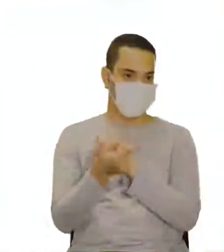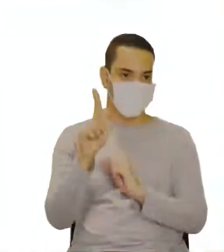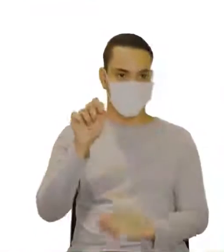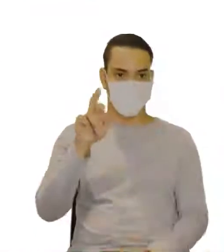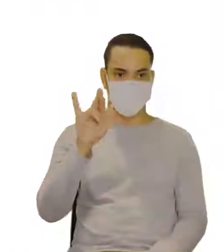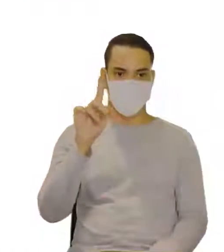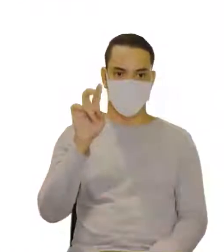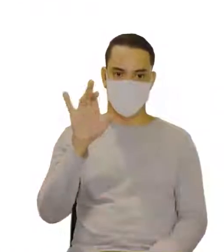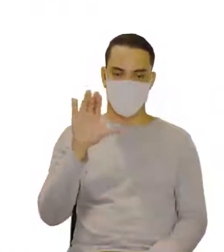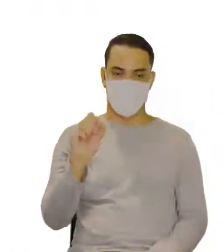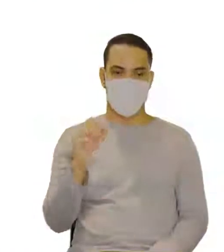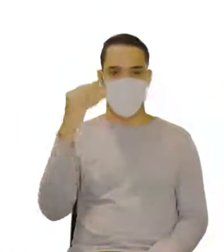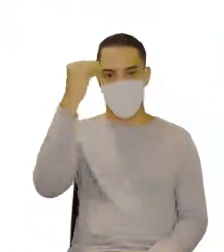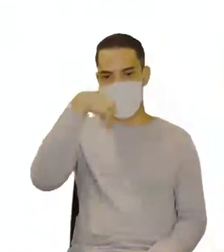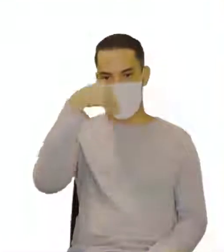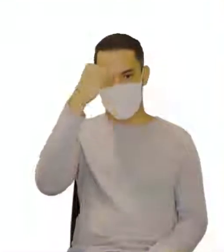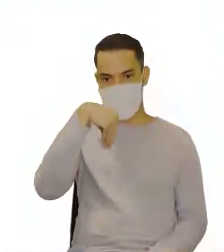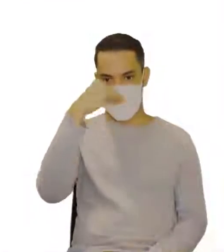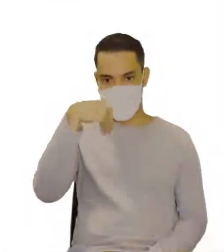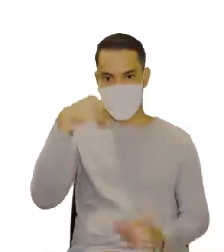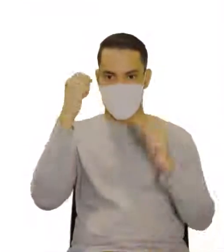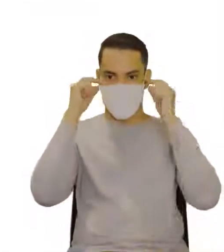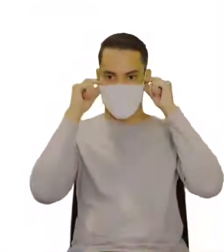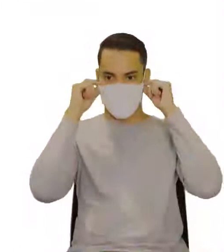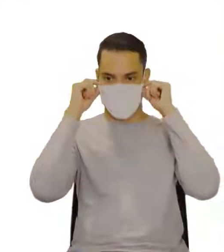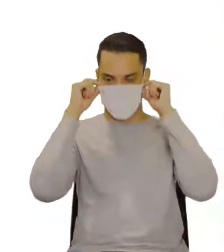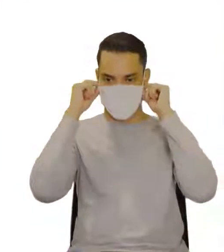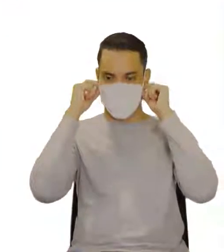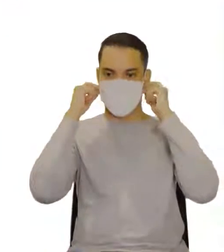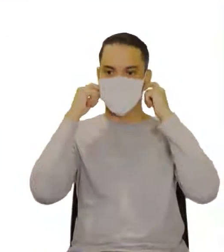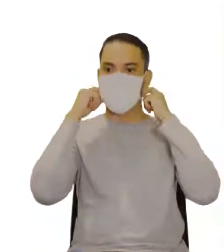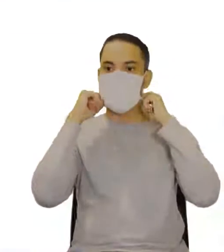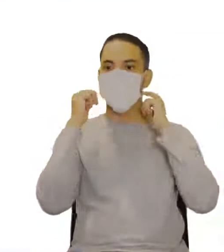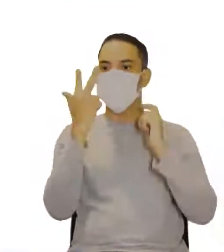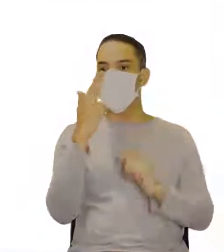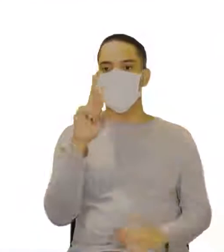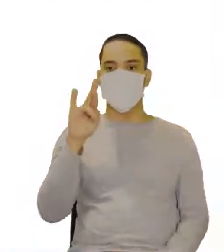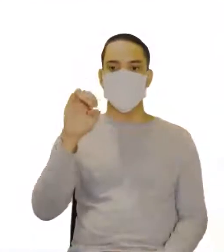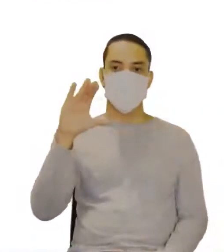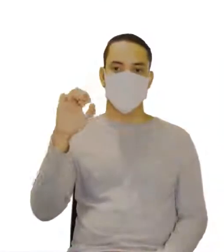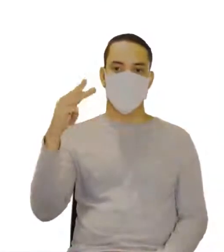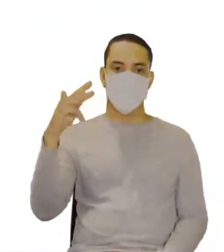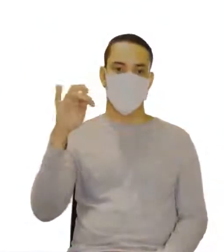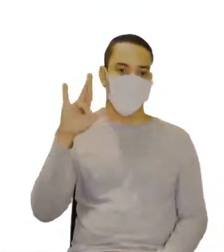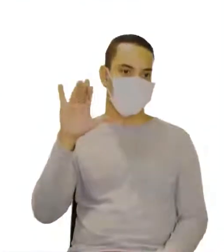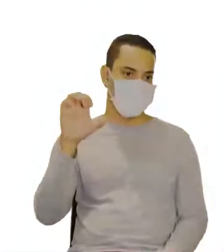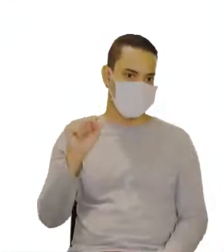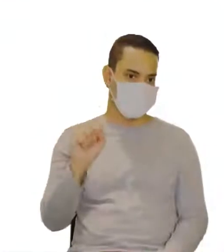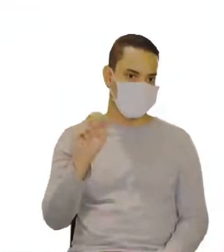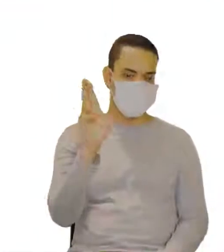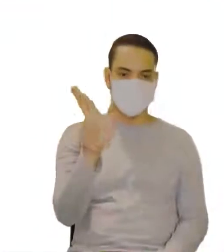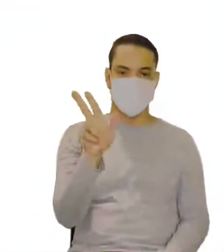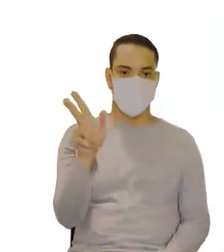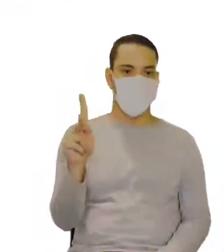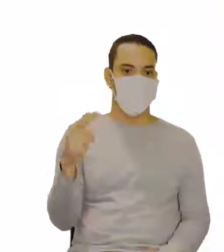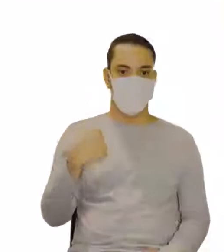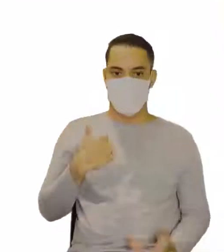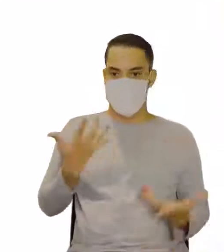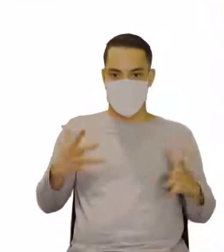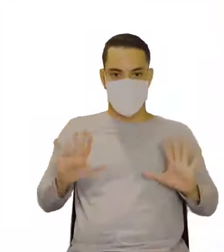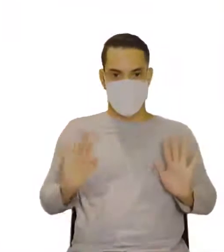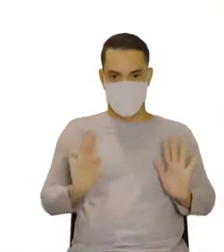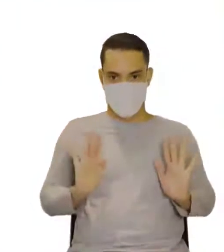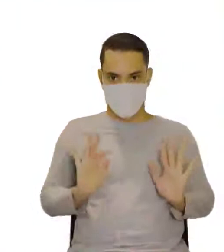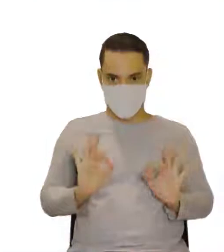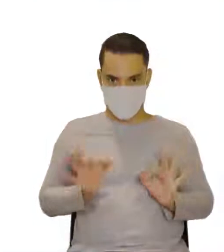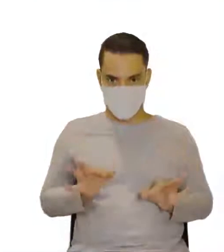de menor força eletromotriz se comportariam como receptores, o que não é que queremos,